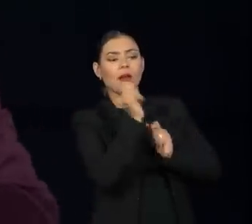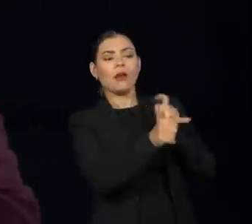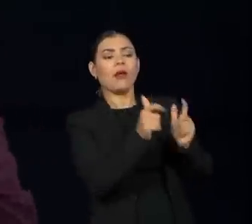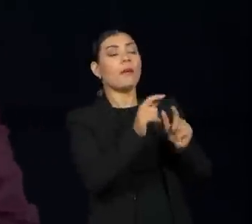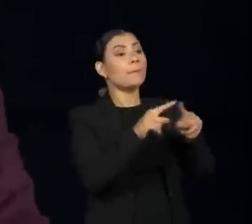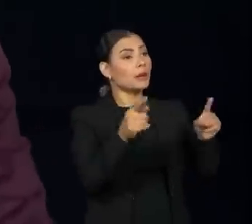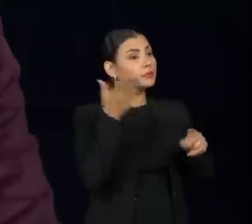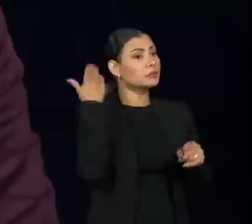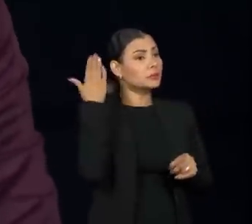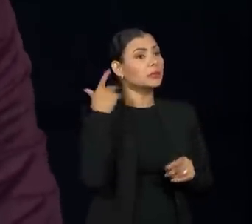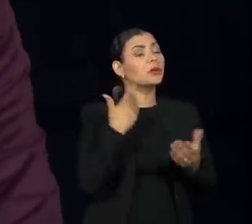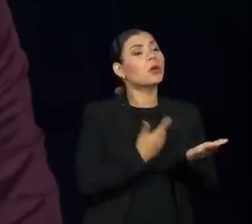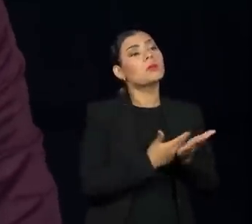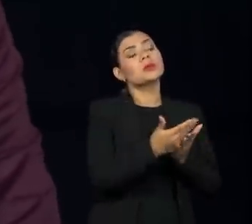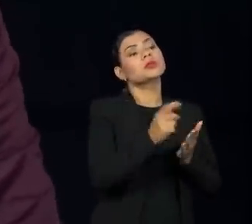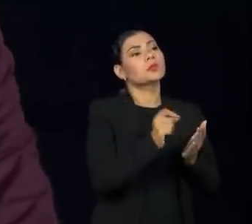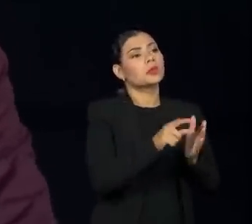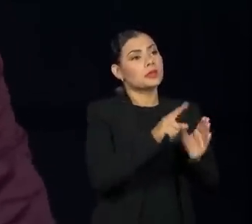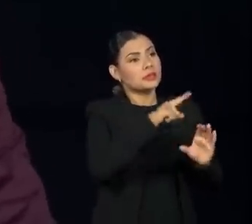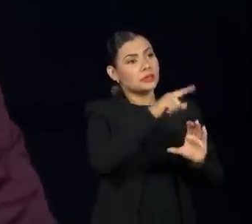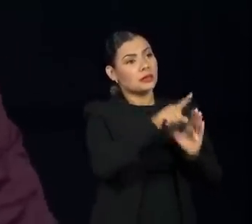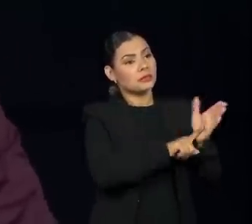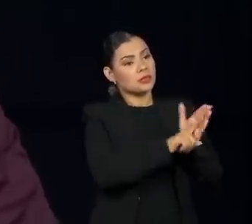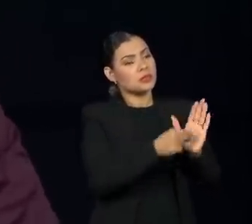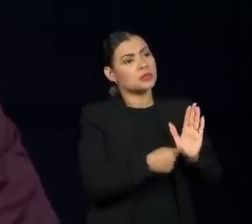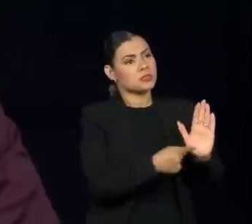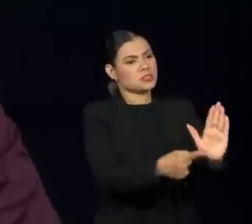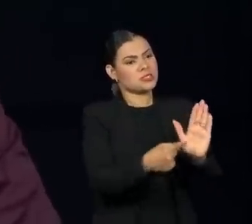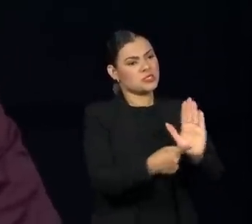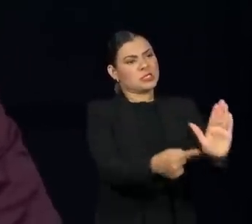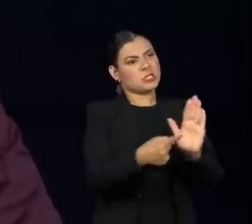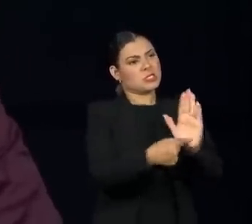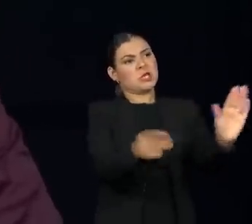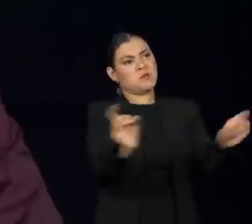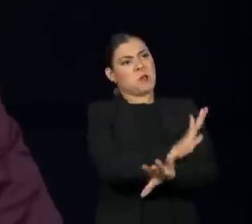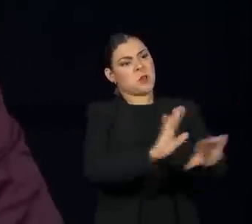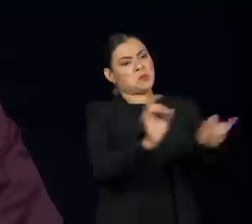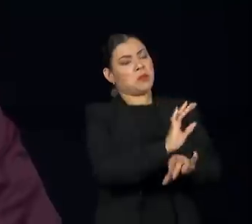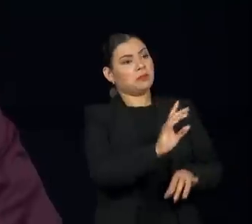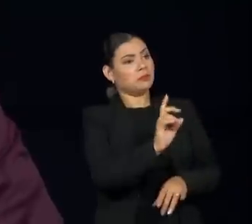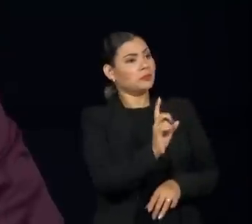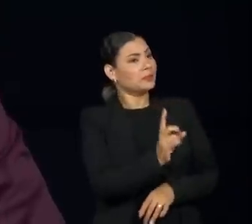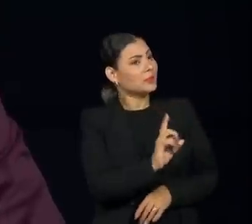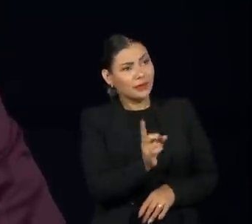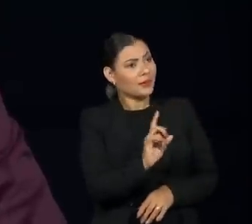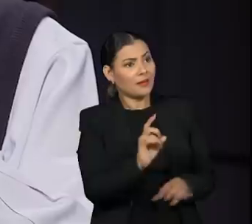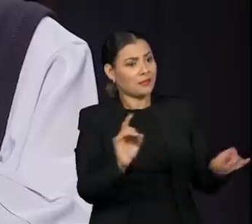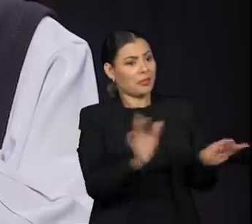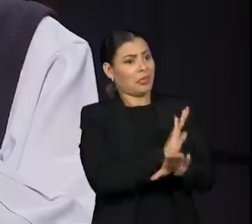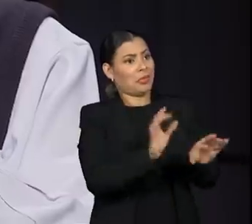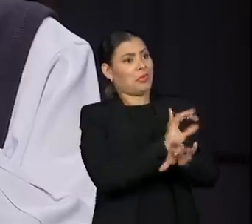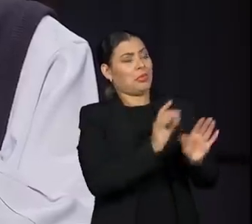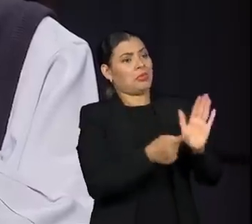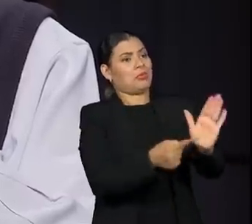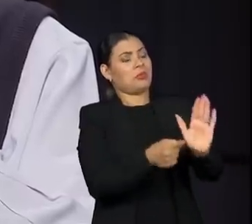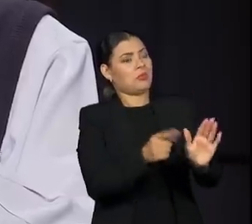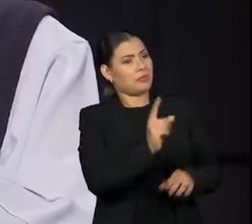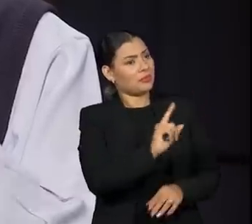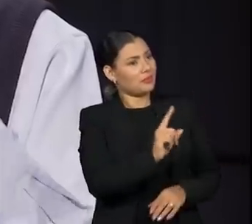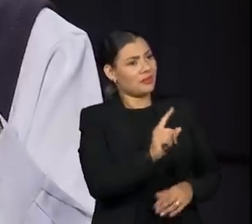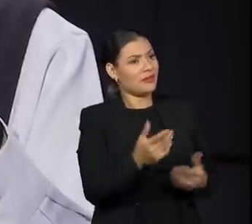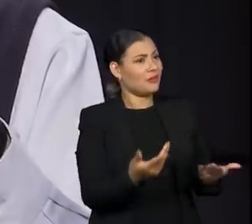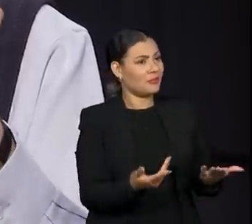começou a esfregar a ciência como uma verdade definitiva O que é vai contra as ciências não é assim não Exatamente